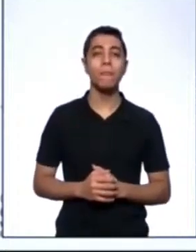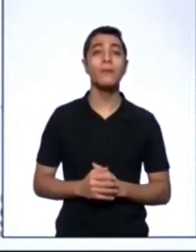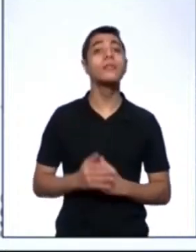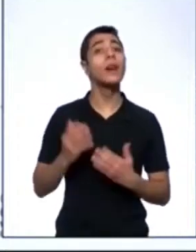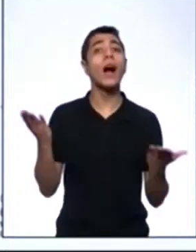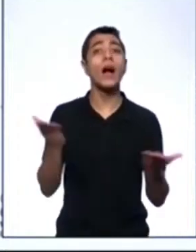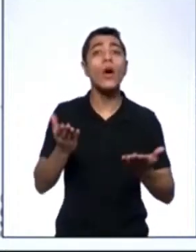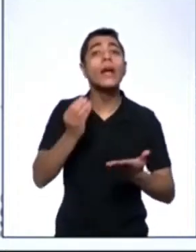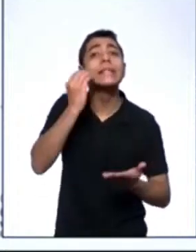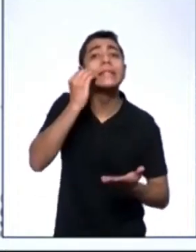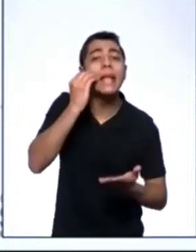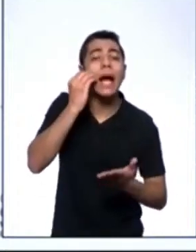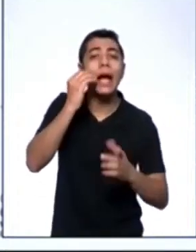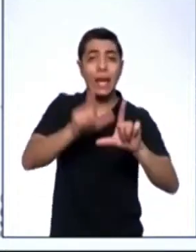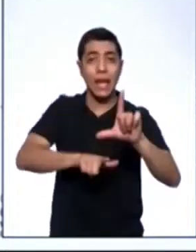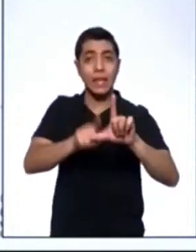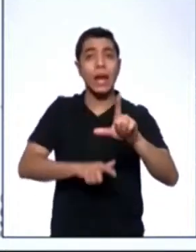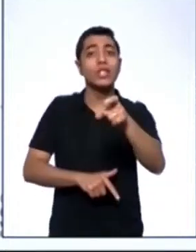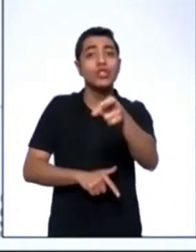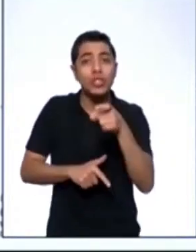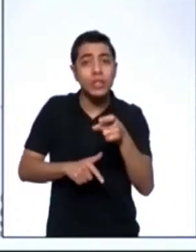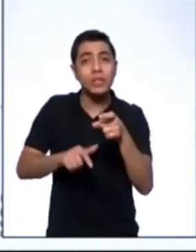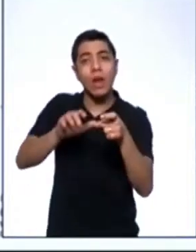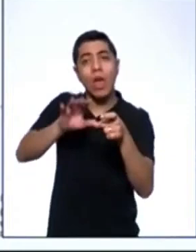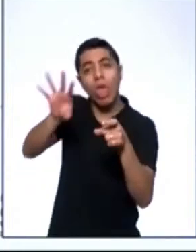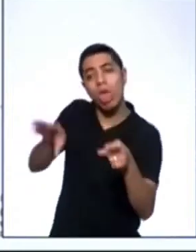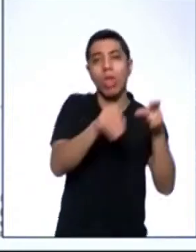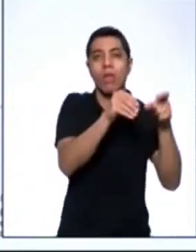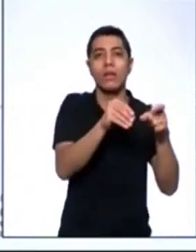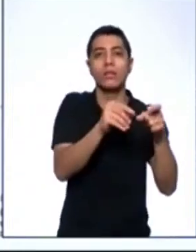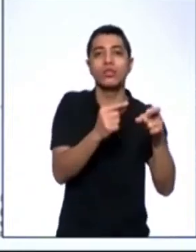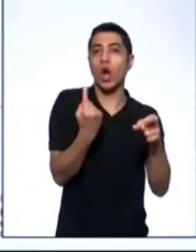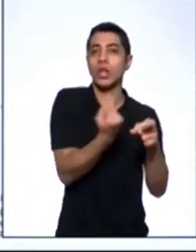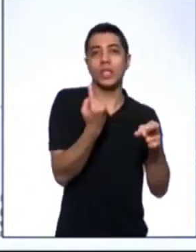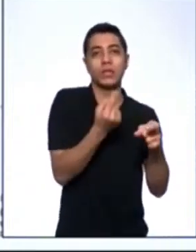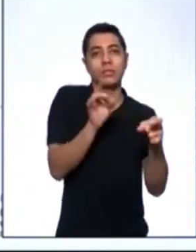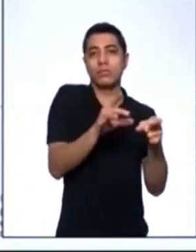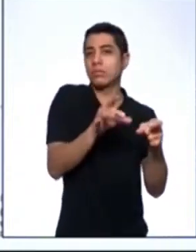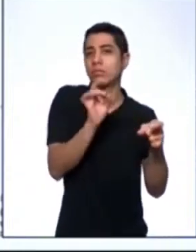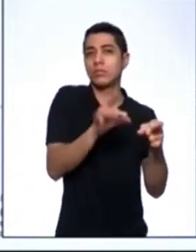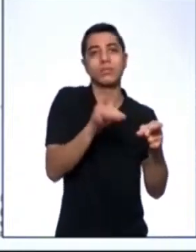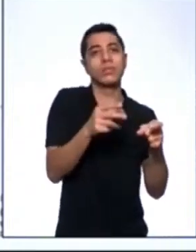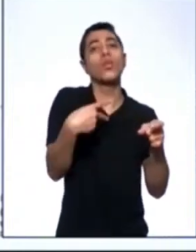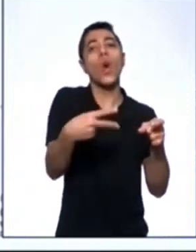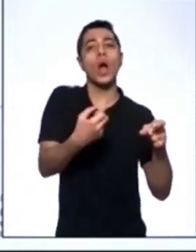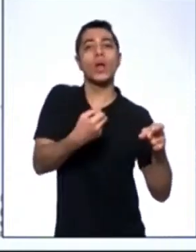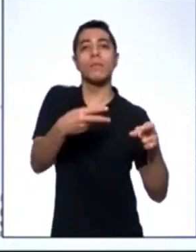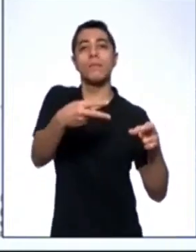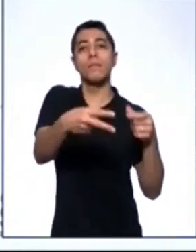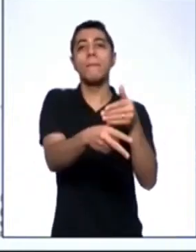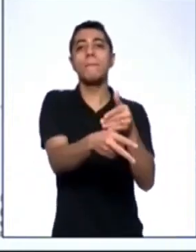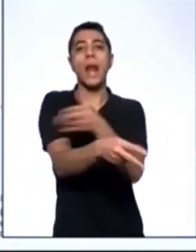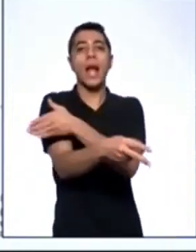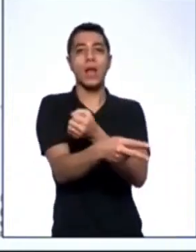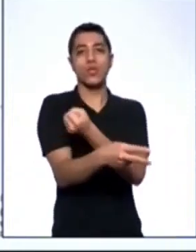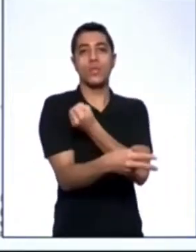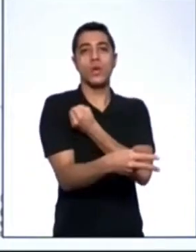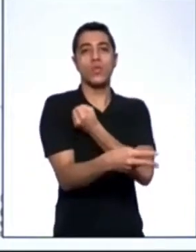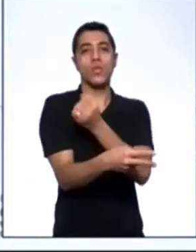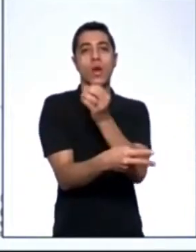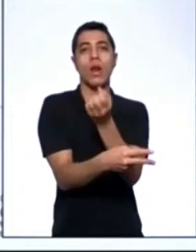passei para cá ou menos 20 passo a passo para você poder estudar com conforto e o cheiro Vai dar quanto para nós